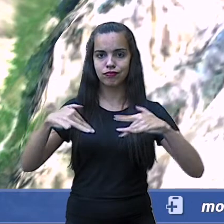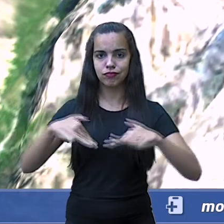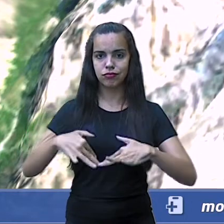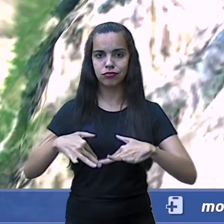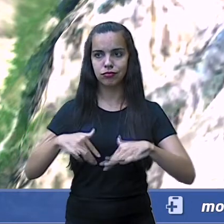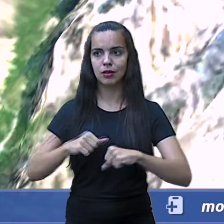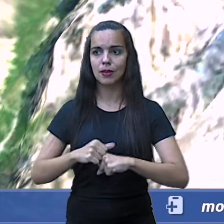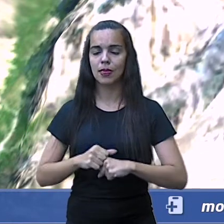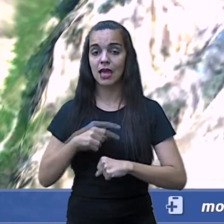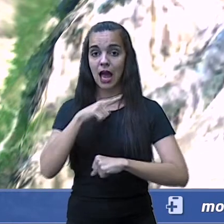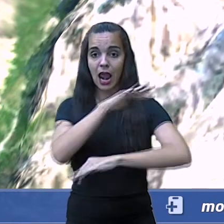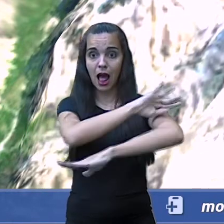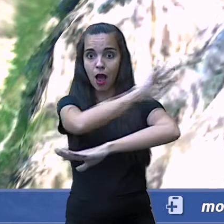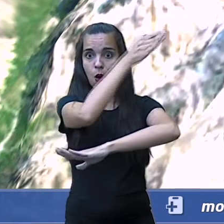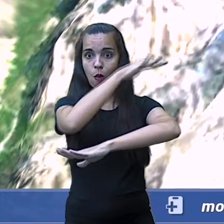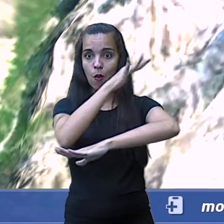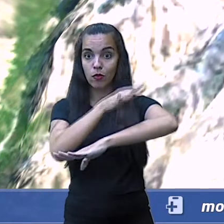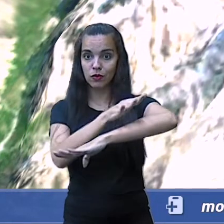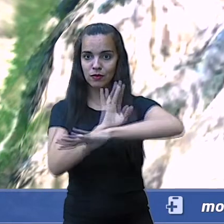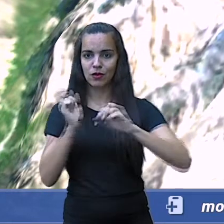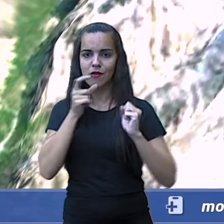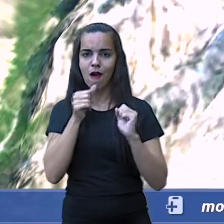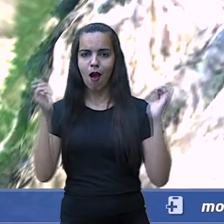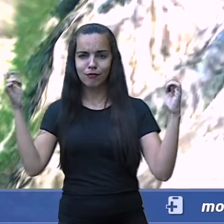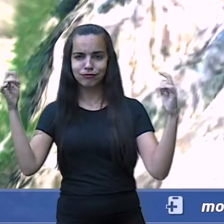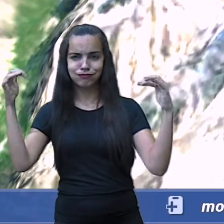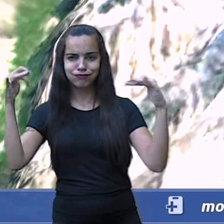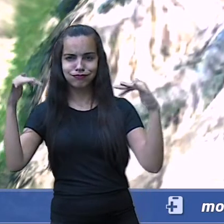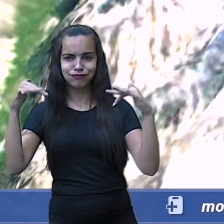surge o rio. Tá certo?